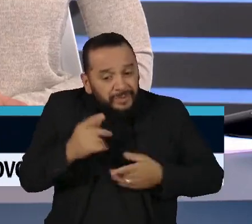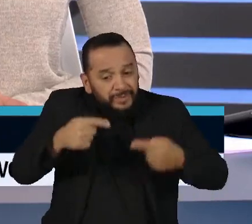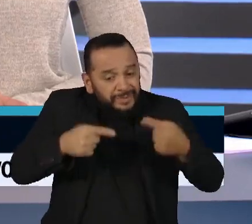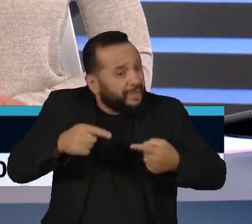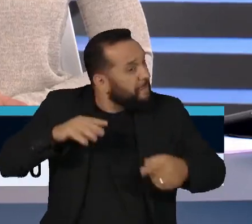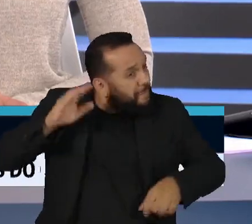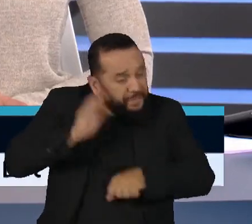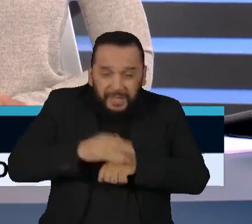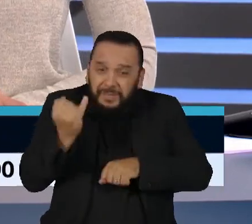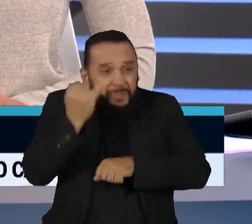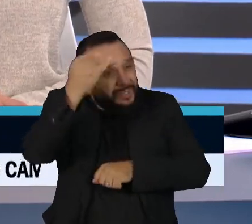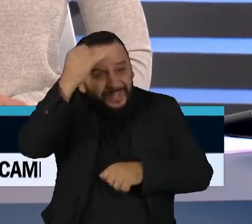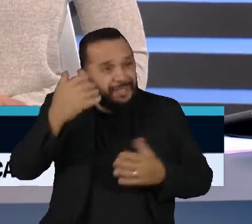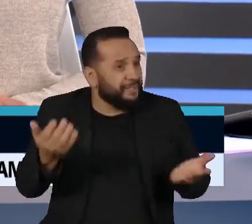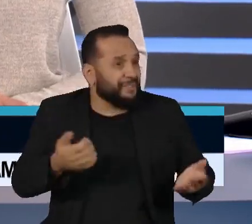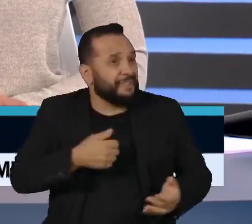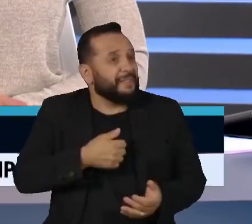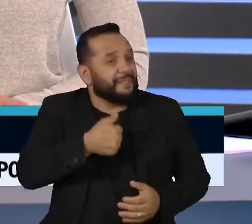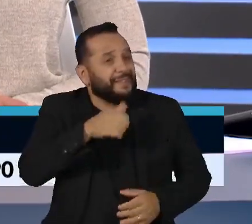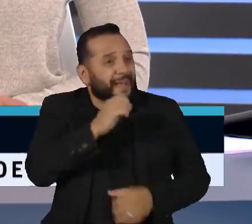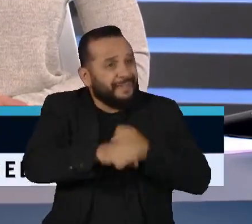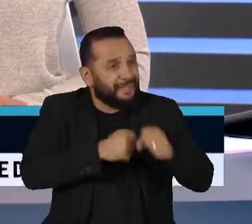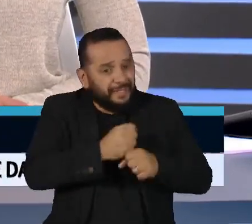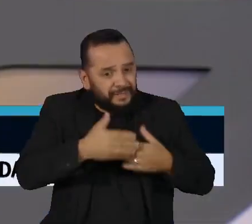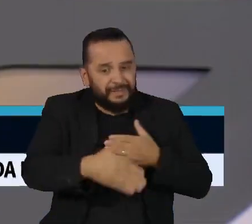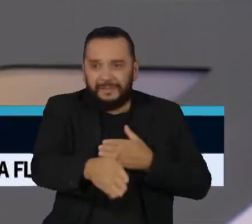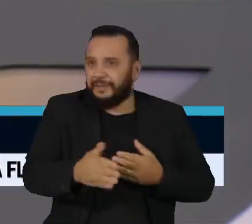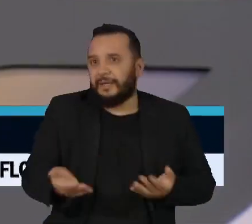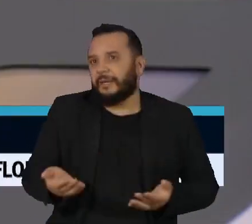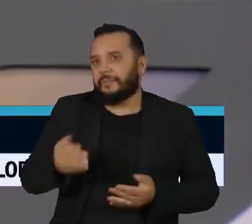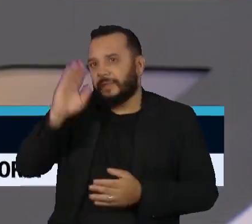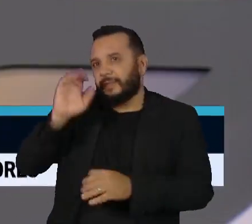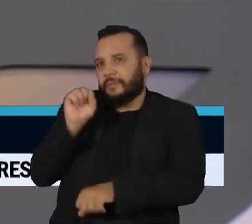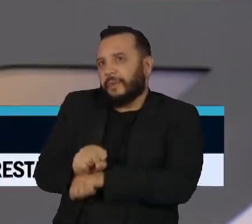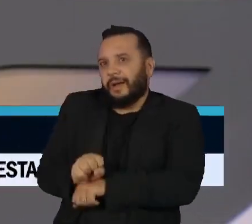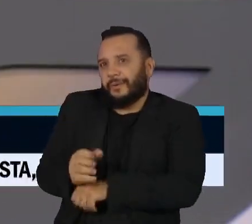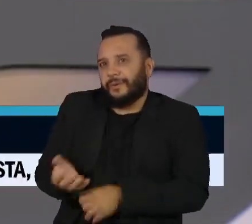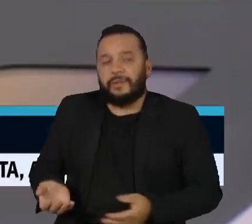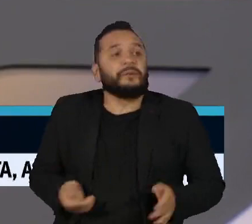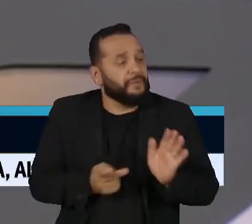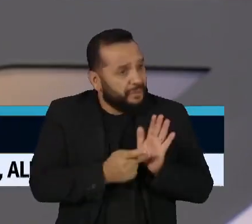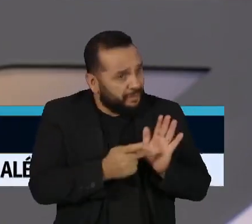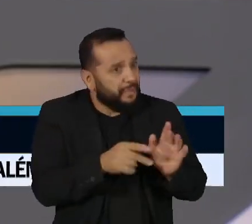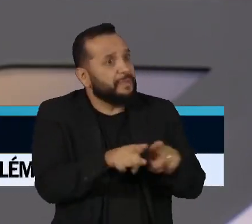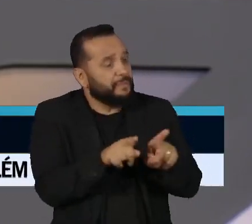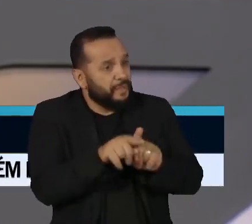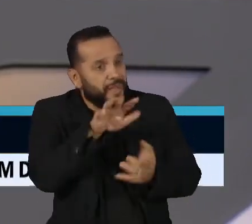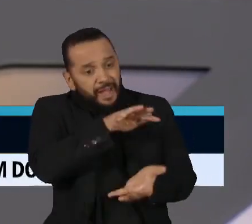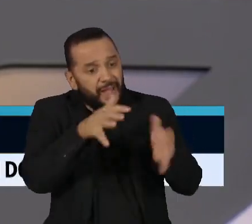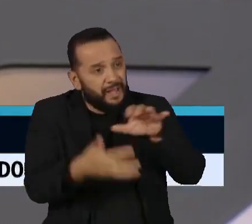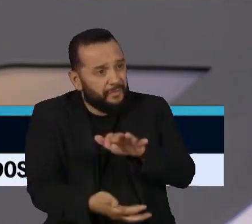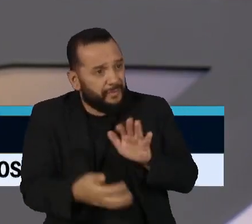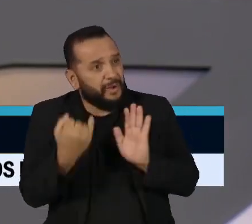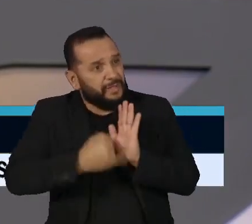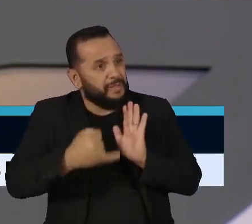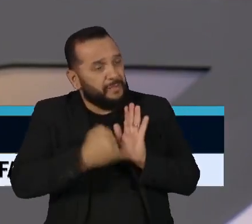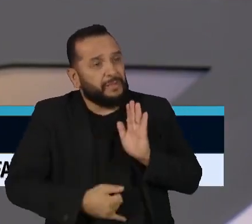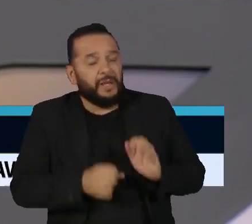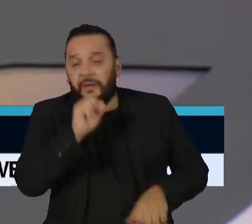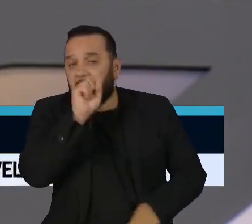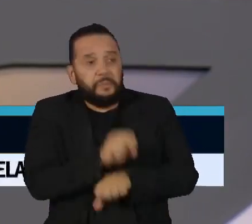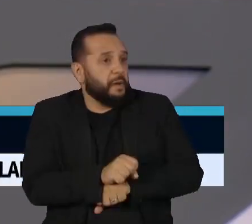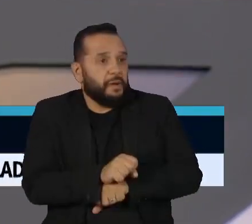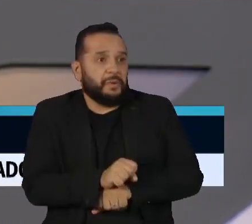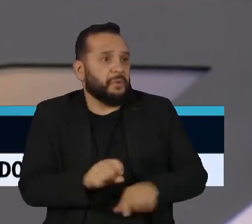importantes do país para os próximos 10 anos você não não anda e depois tem a reforma tributária que tá engatada nessa não tá não é necessariamente